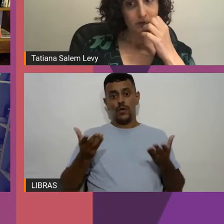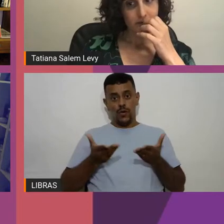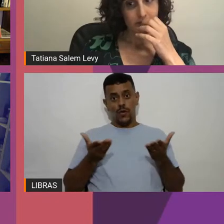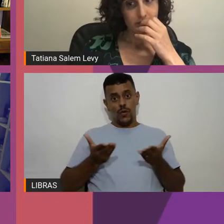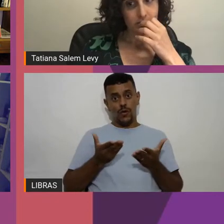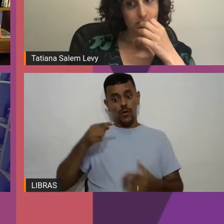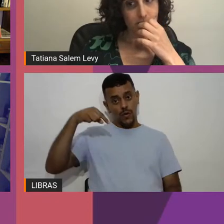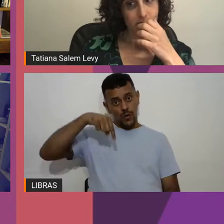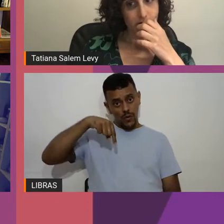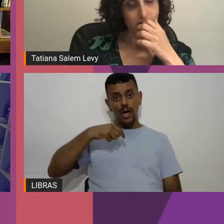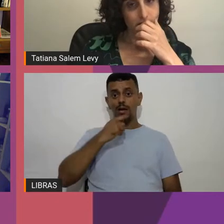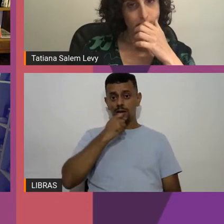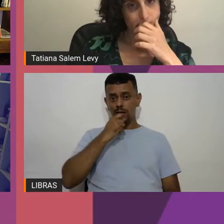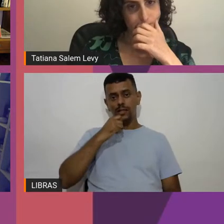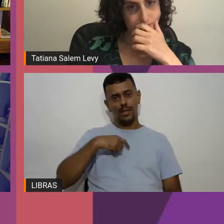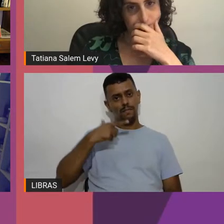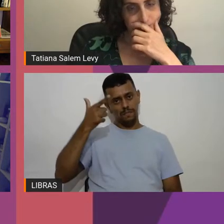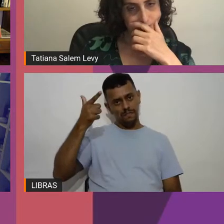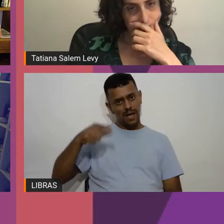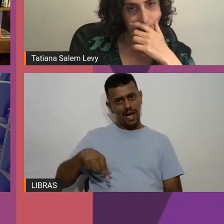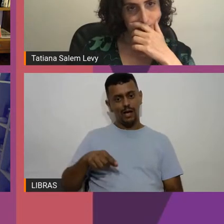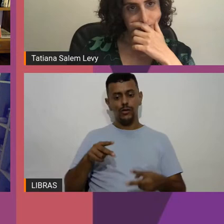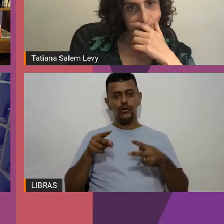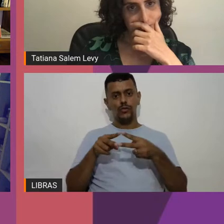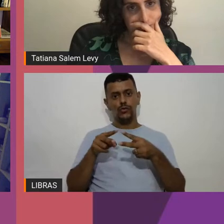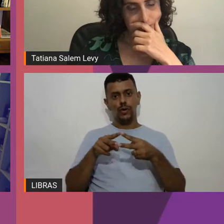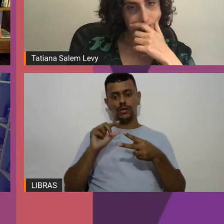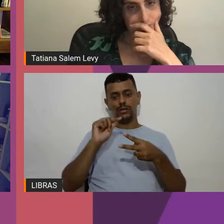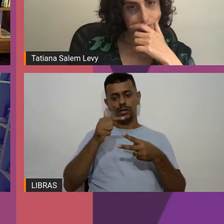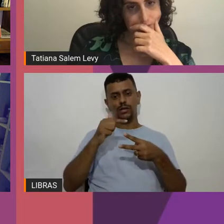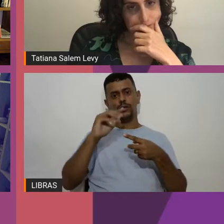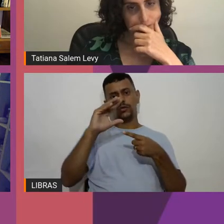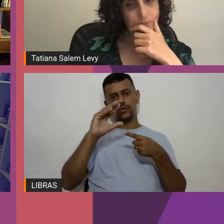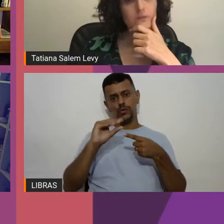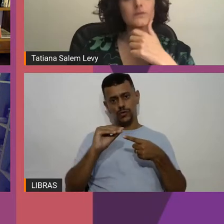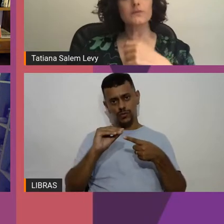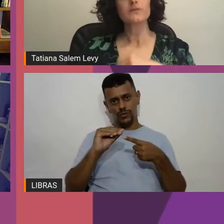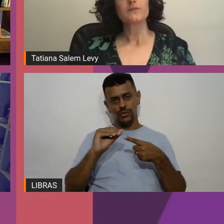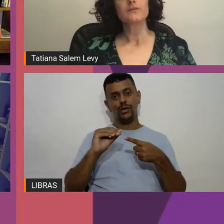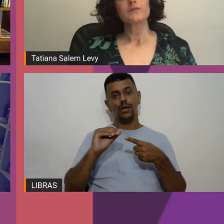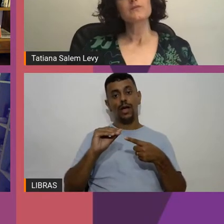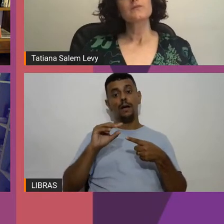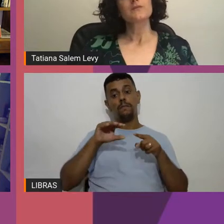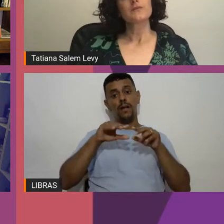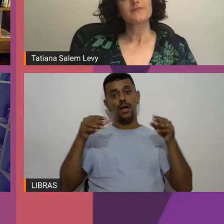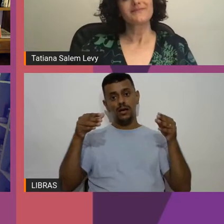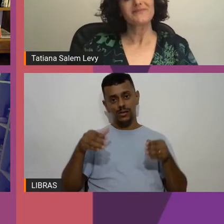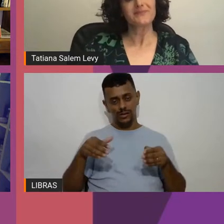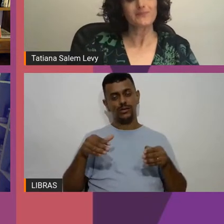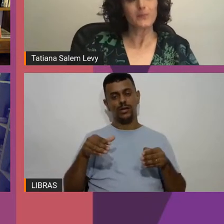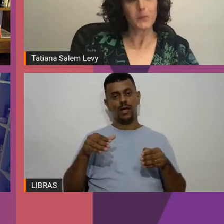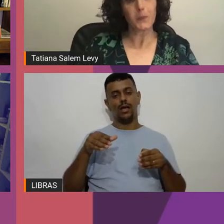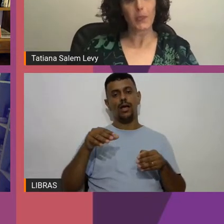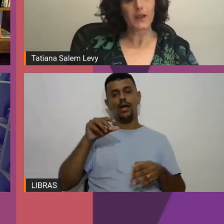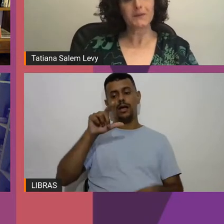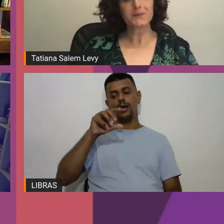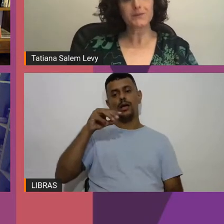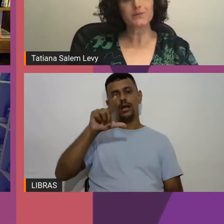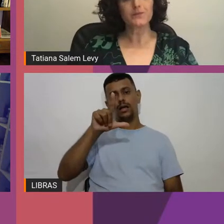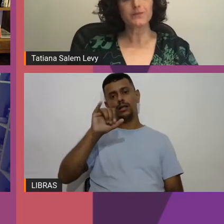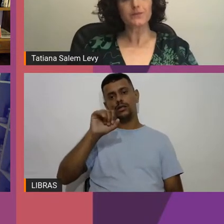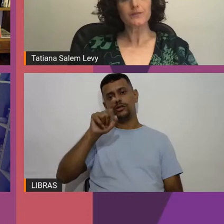duas atividades em sete da noite a mesa em homenagem a Lygia Fagundes Telles a